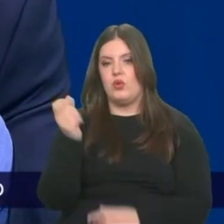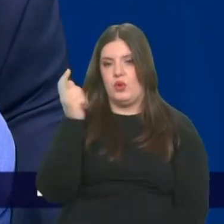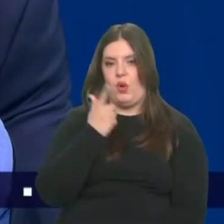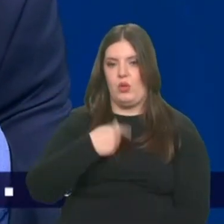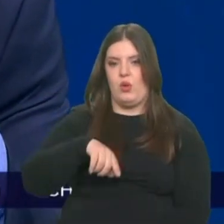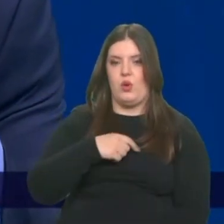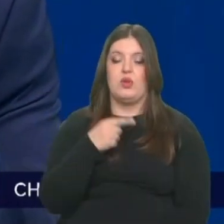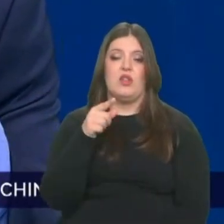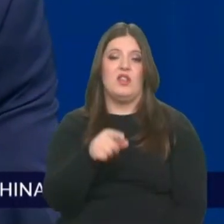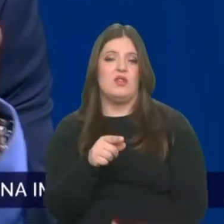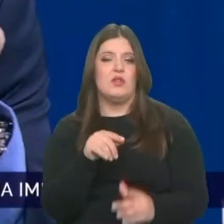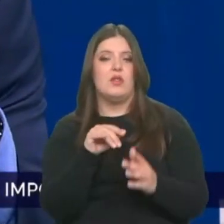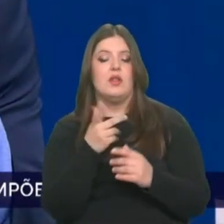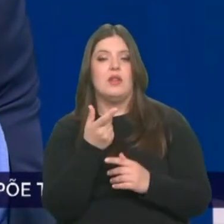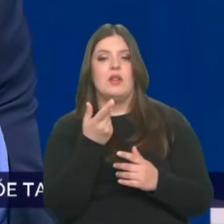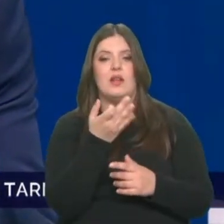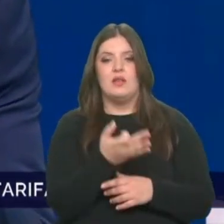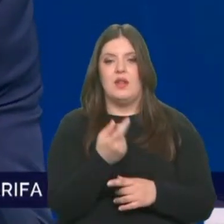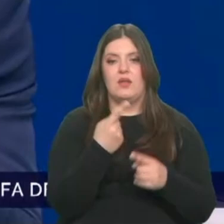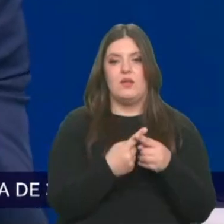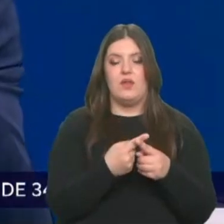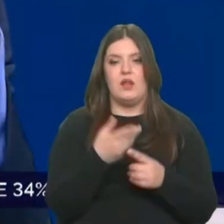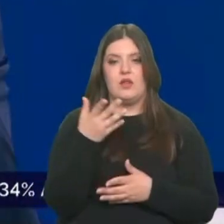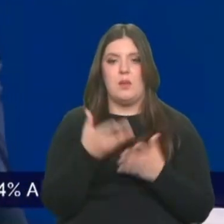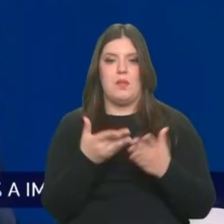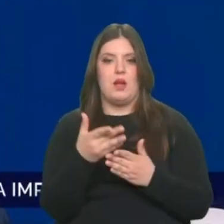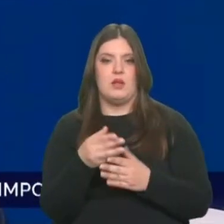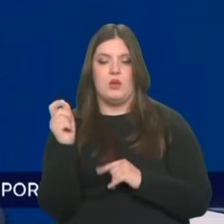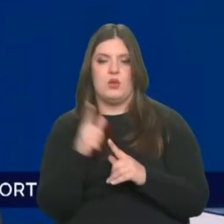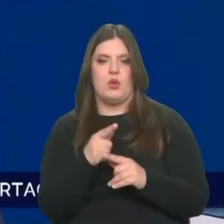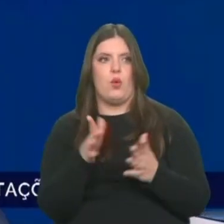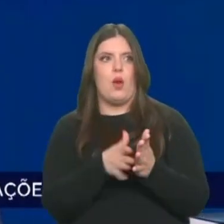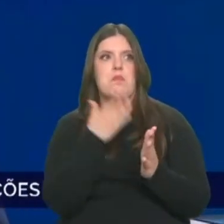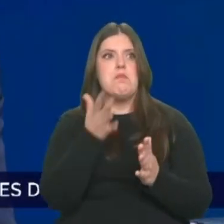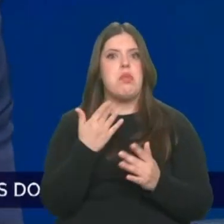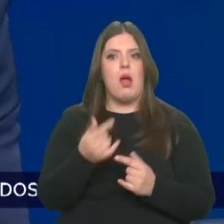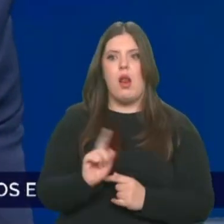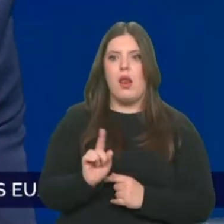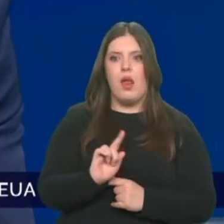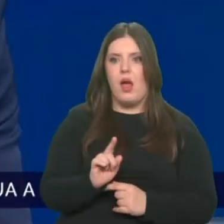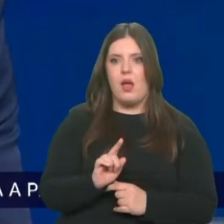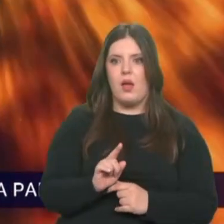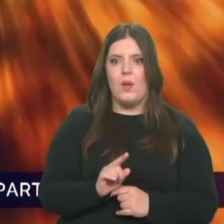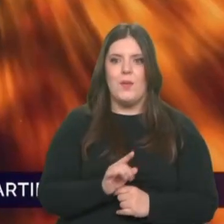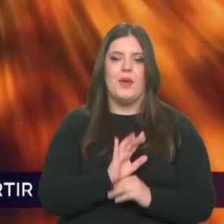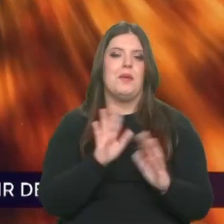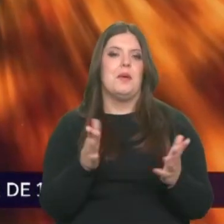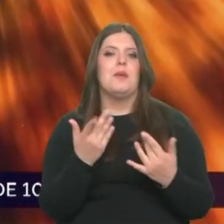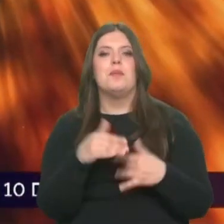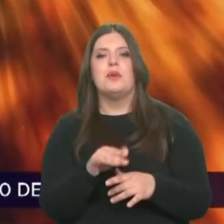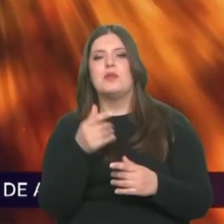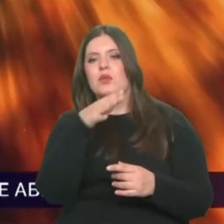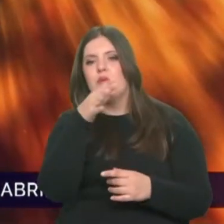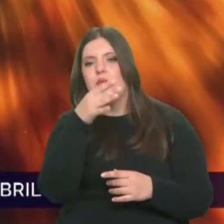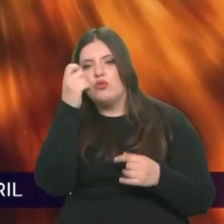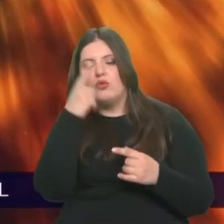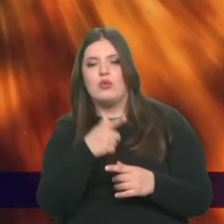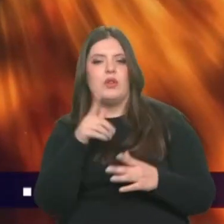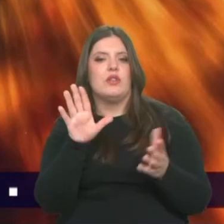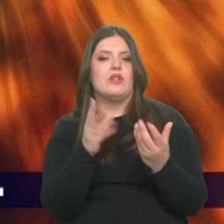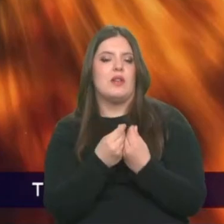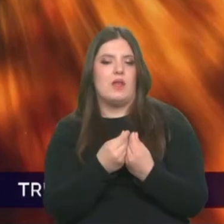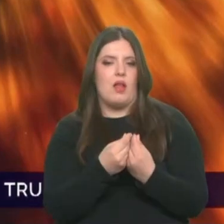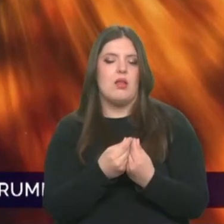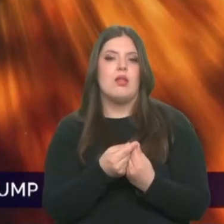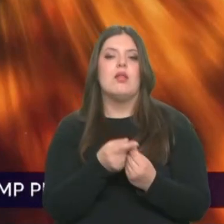E este buraco negro tem cerca de 7 vezes a massa do Sol, não é daqueles gigantescos, é um buraco negro de massa estelar. E contou uma história, este casal contou uma